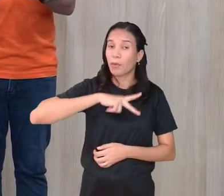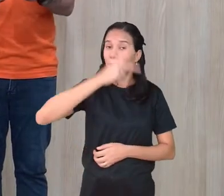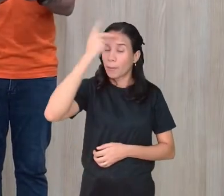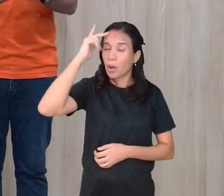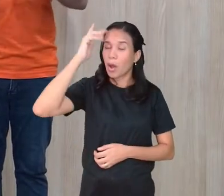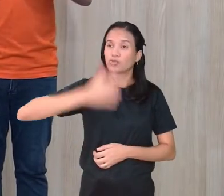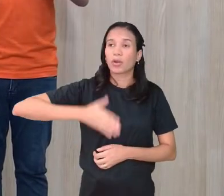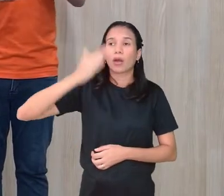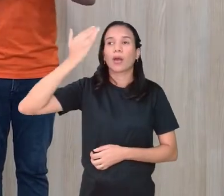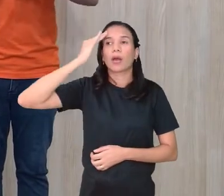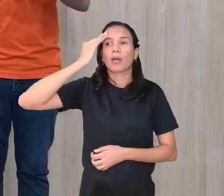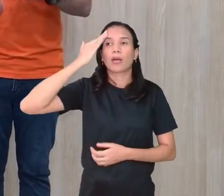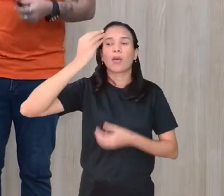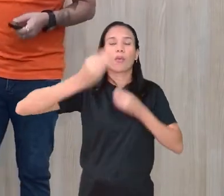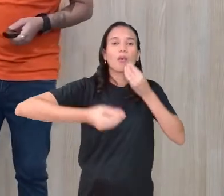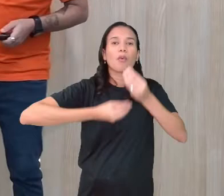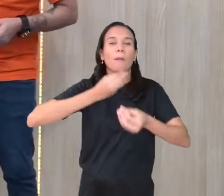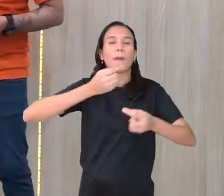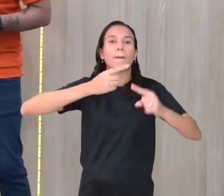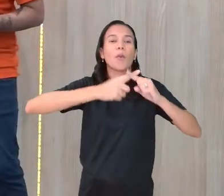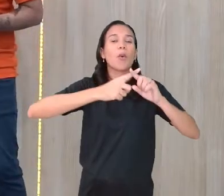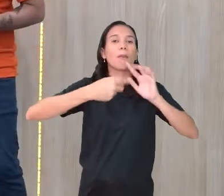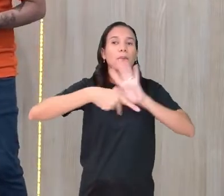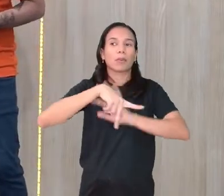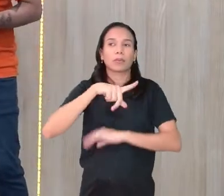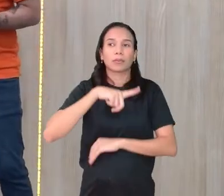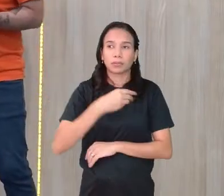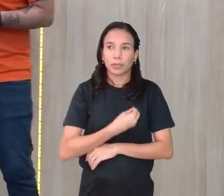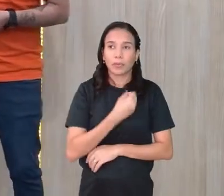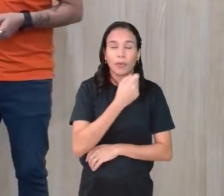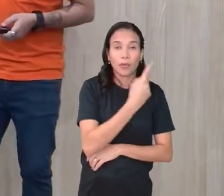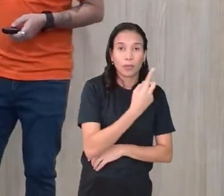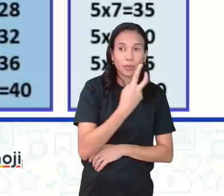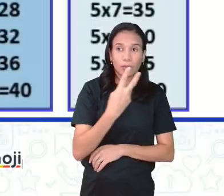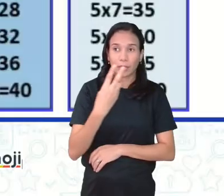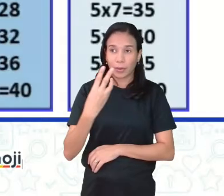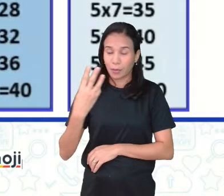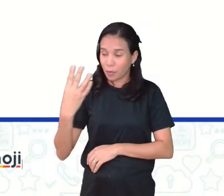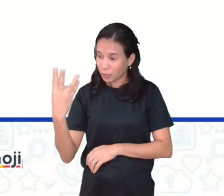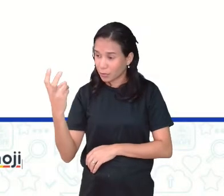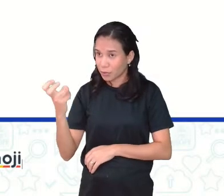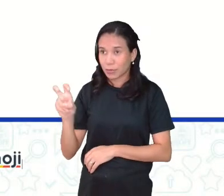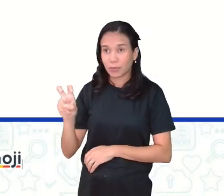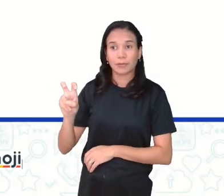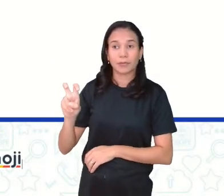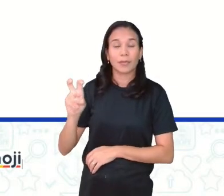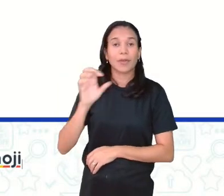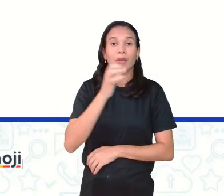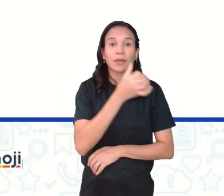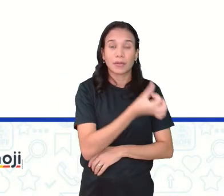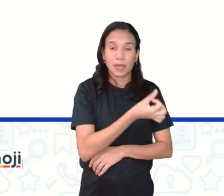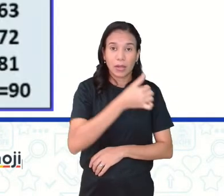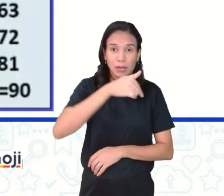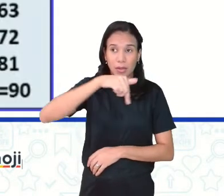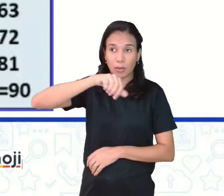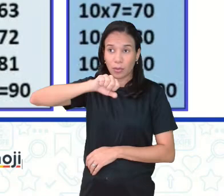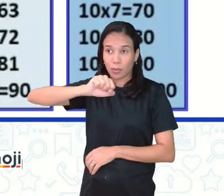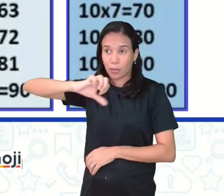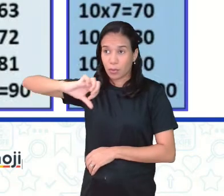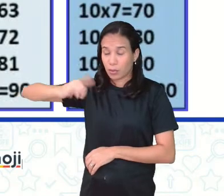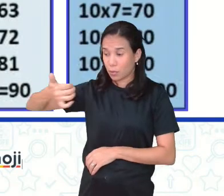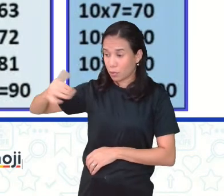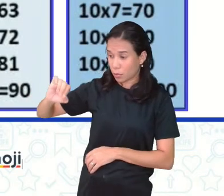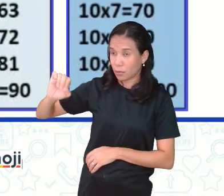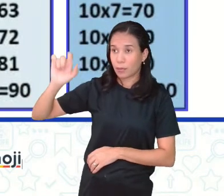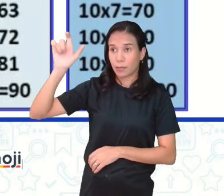tem noção aí da questão da multiplicação, ó, tabuada do 1, do 2, do 3, do 4, do 5, até a